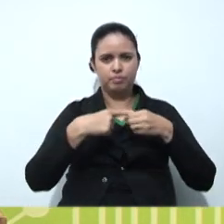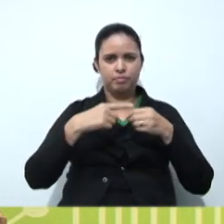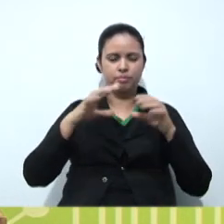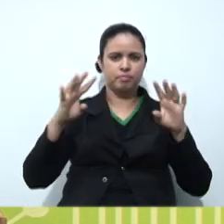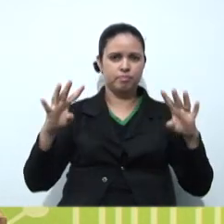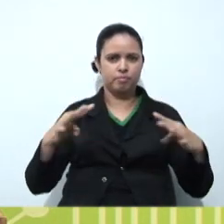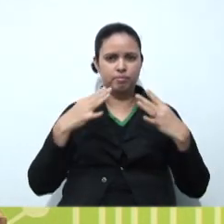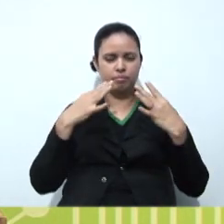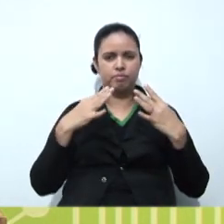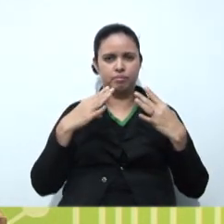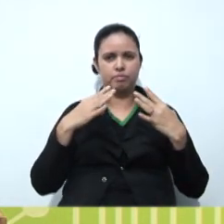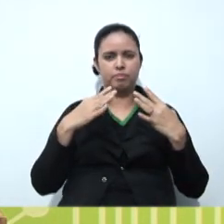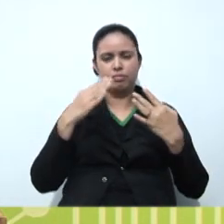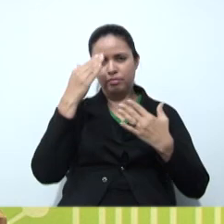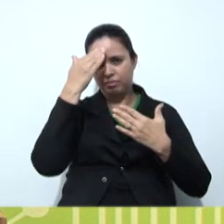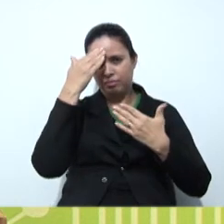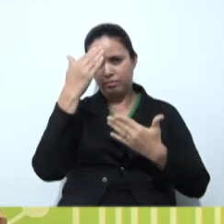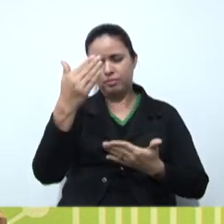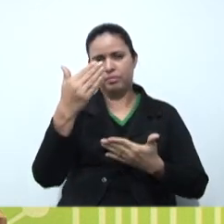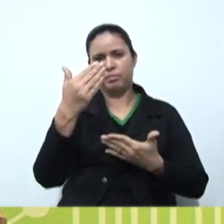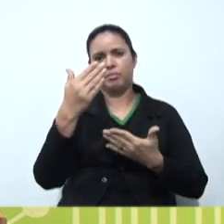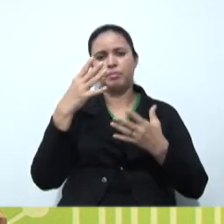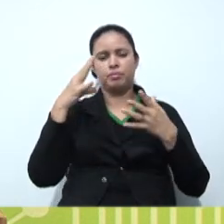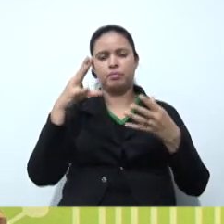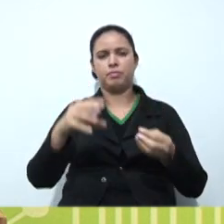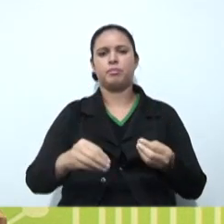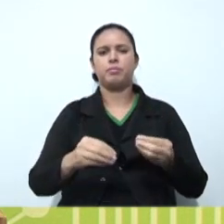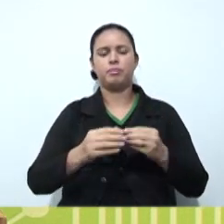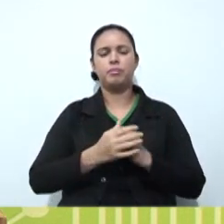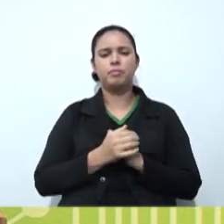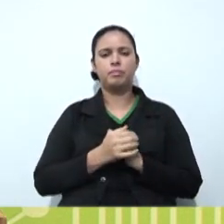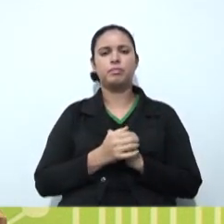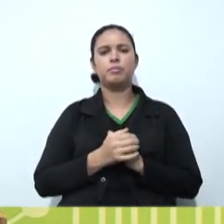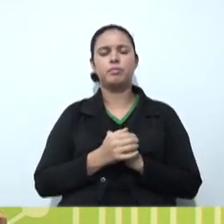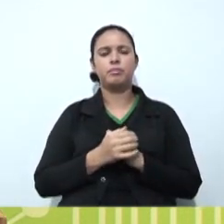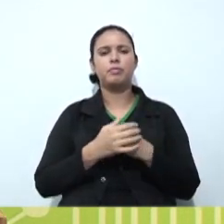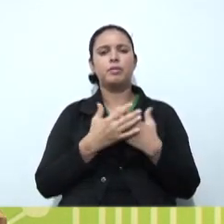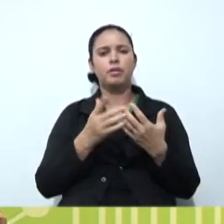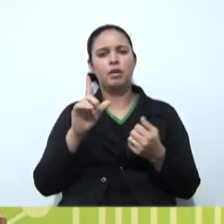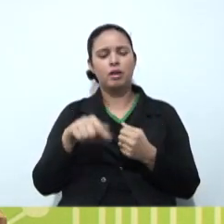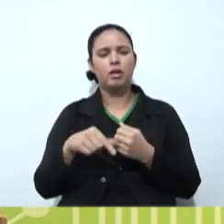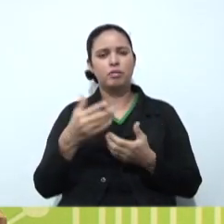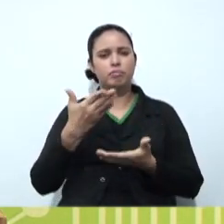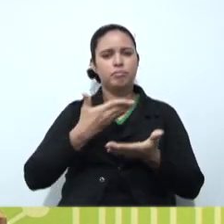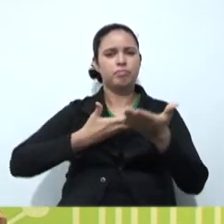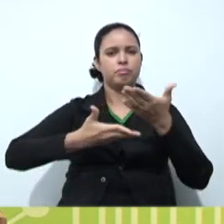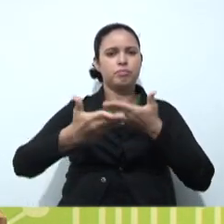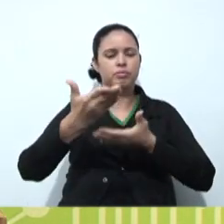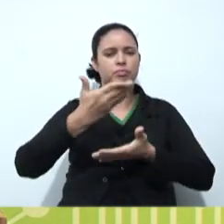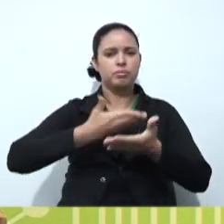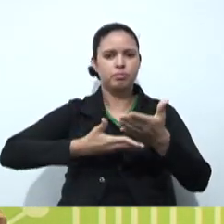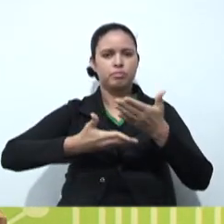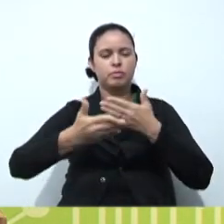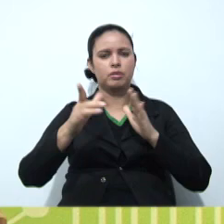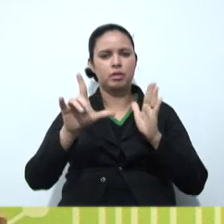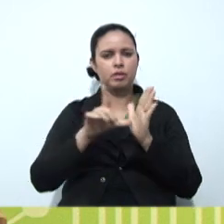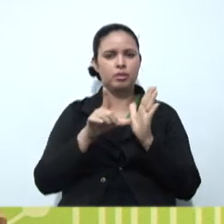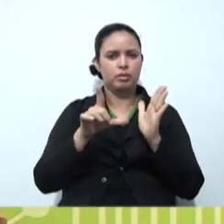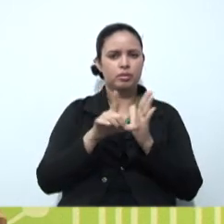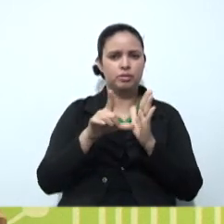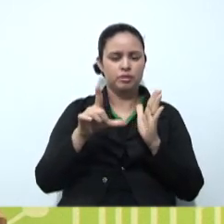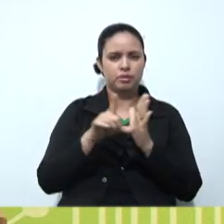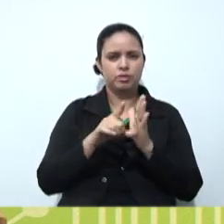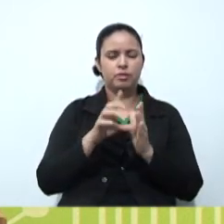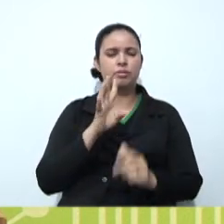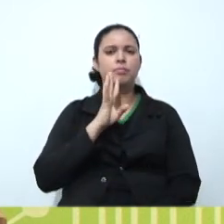assistindo a nossa teleaula, muito obrigado pela participação de vocês. É exatamente esse feedback, né, essa logística reversa